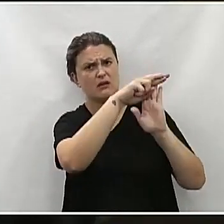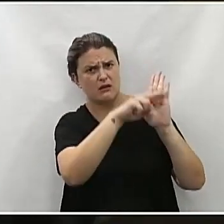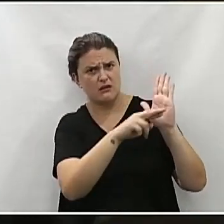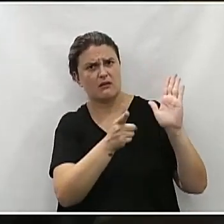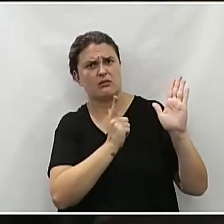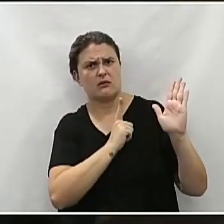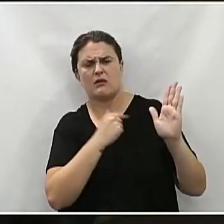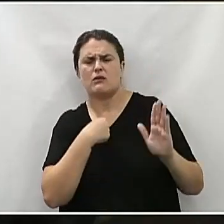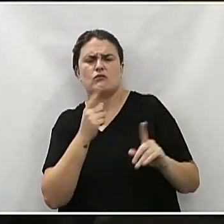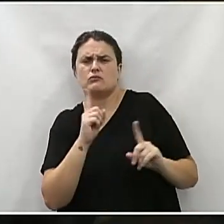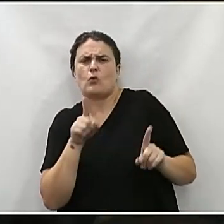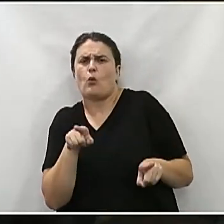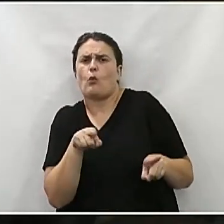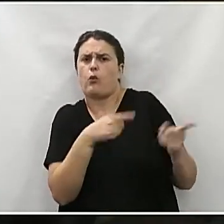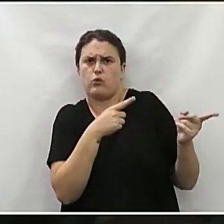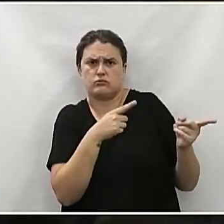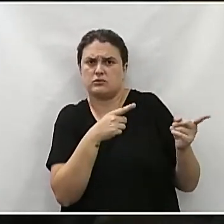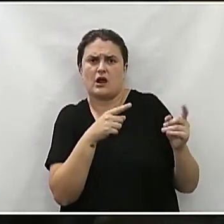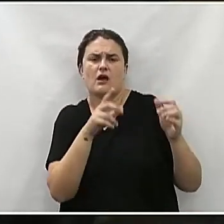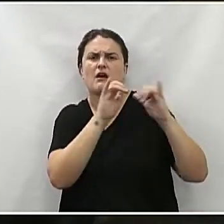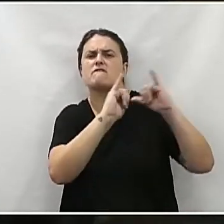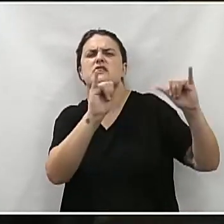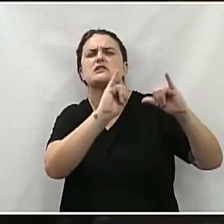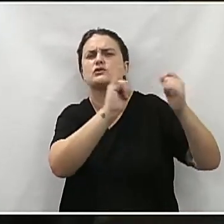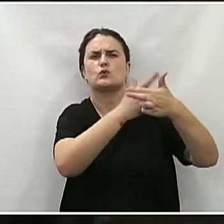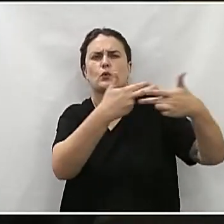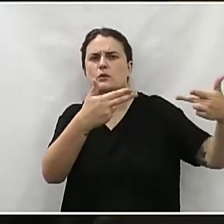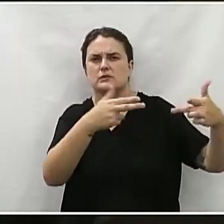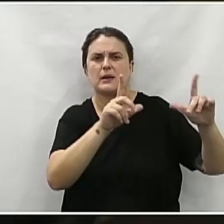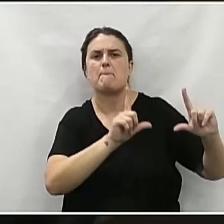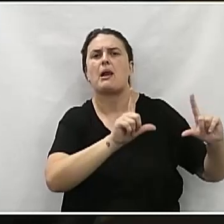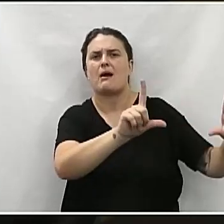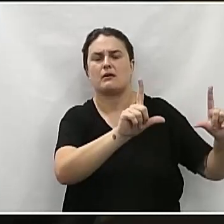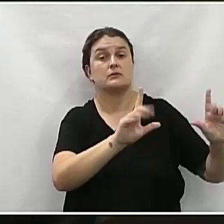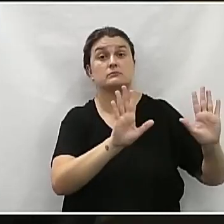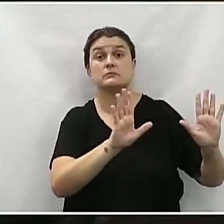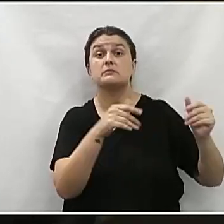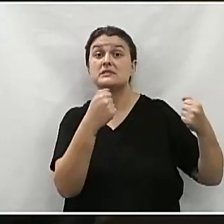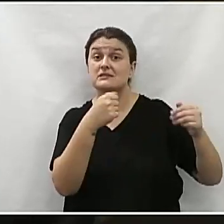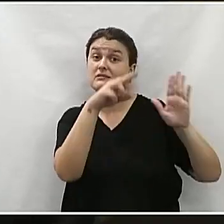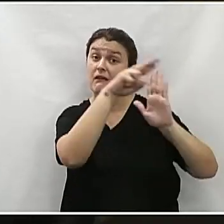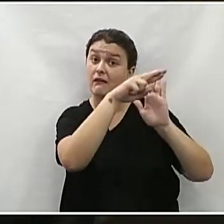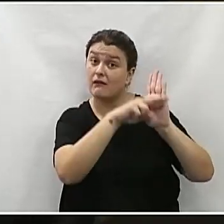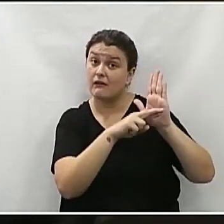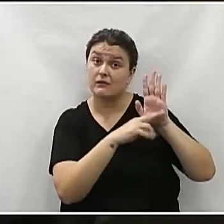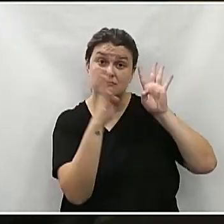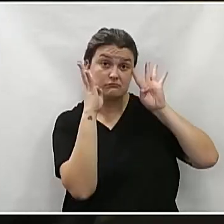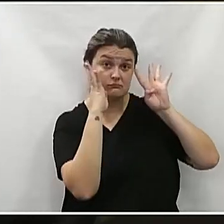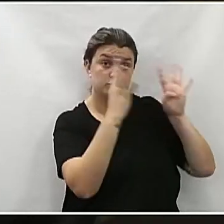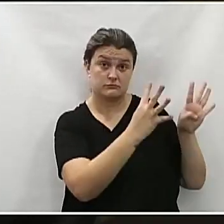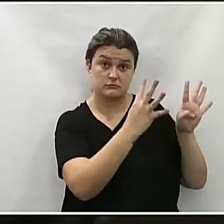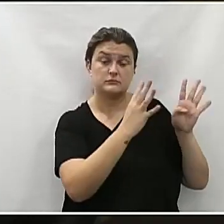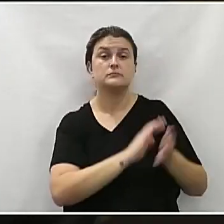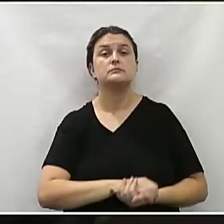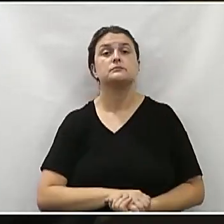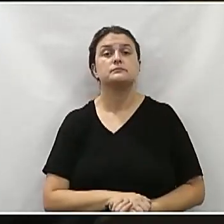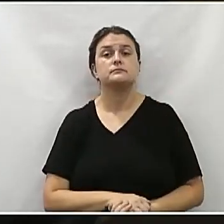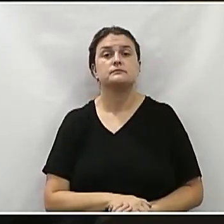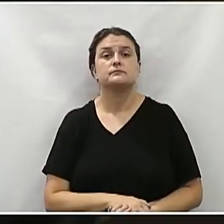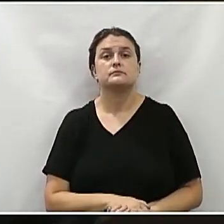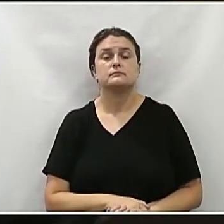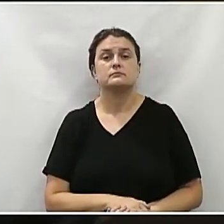não sou contra os anúncios que tem na cidade, mas que seja da maneira como a legislação regulamenta.